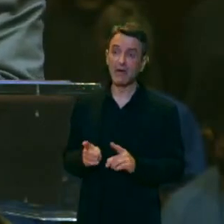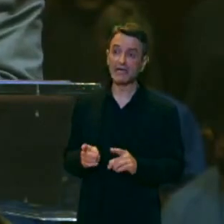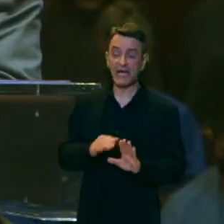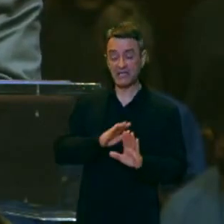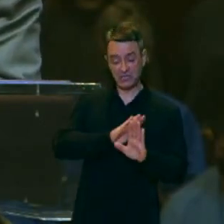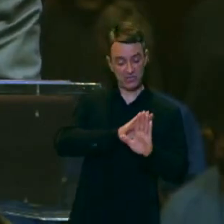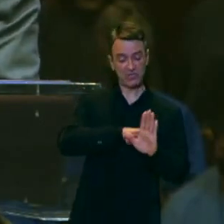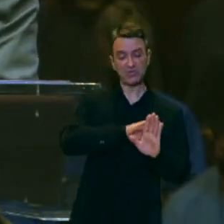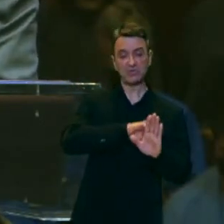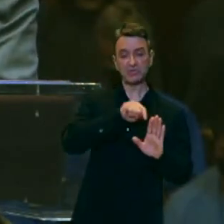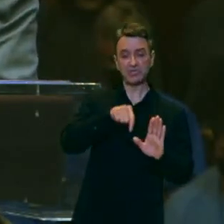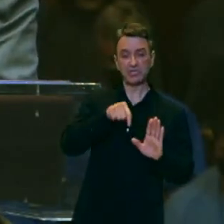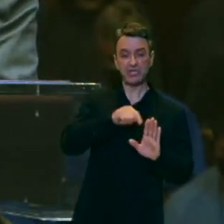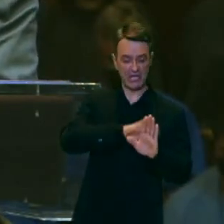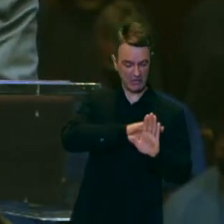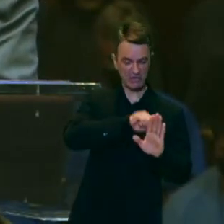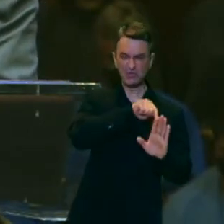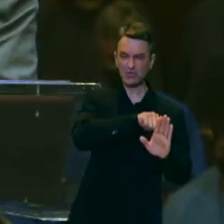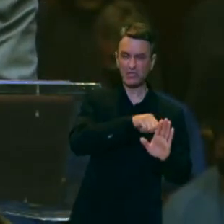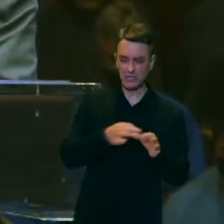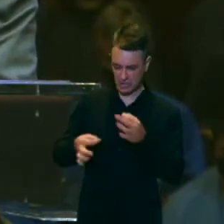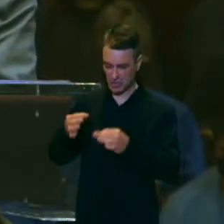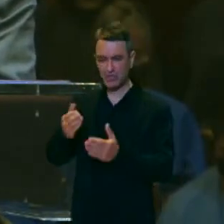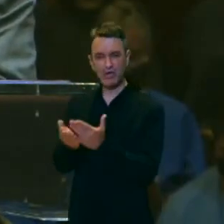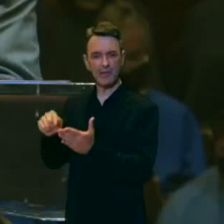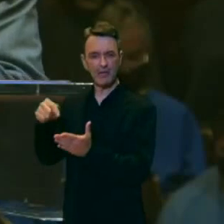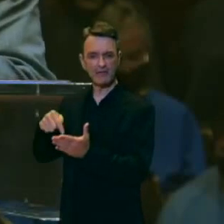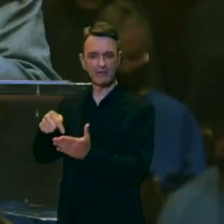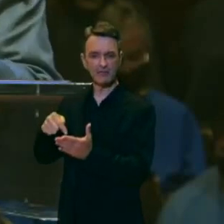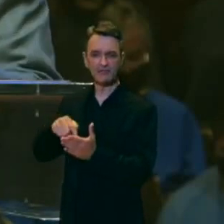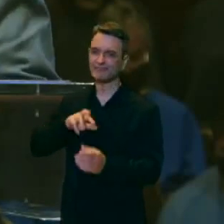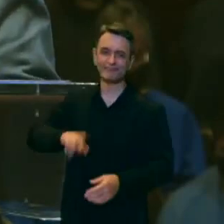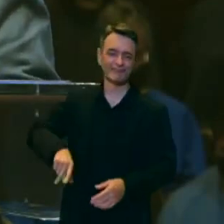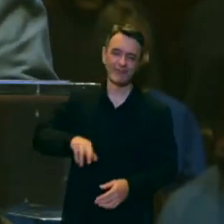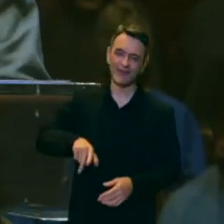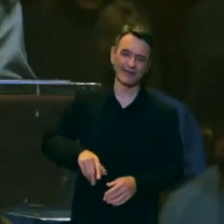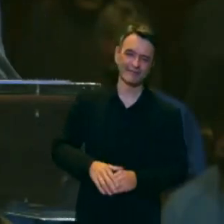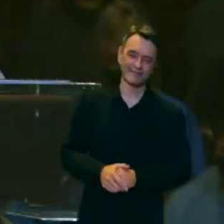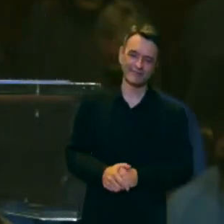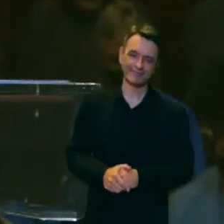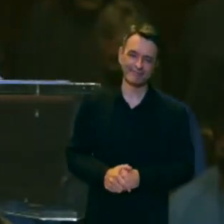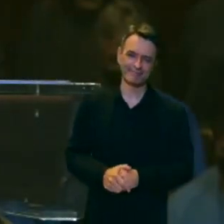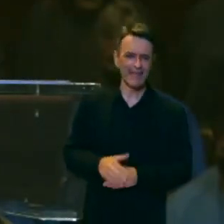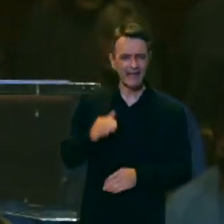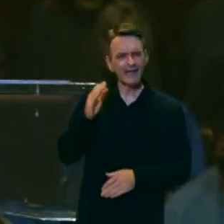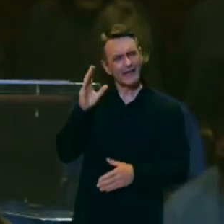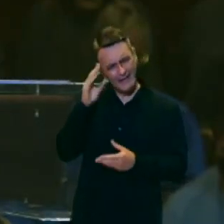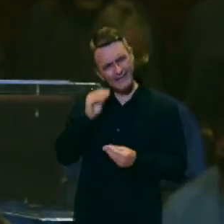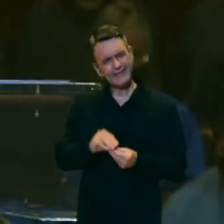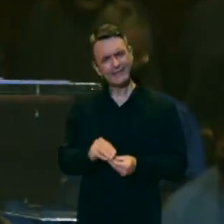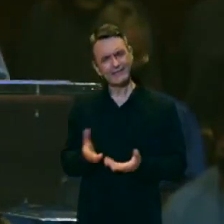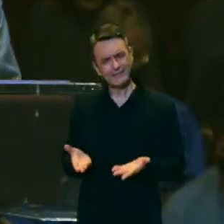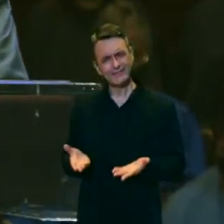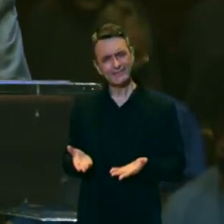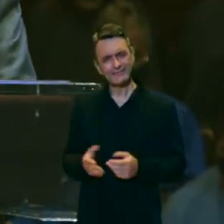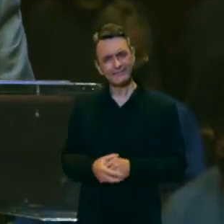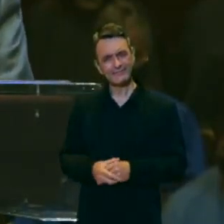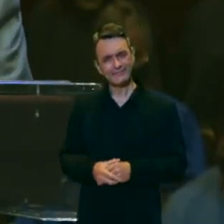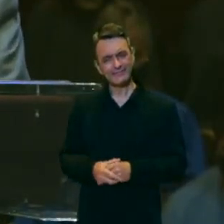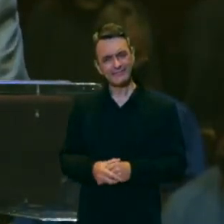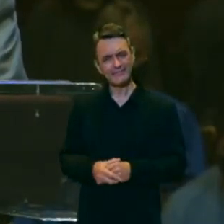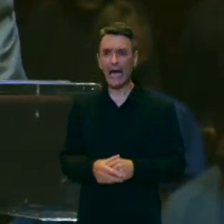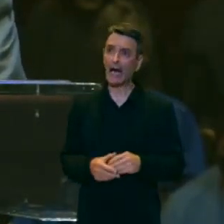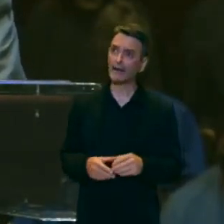julgam a palavra de Deus. Está entendendo? Então assim, você é de direita ou de